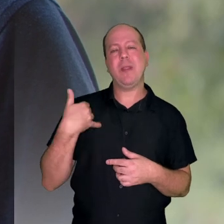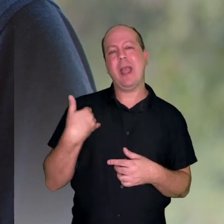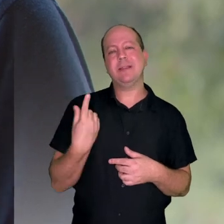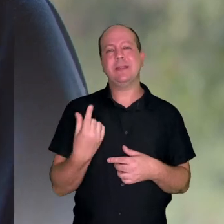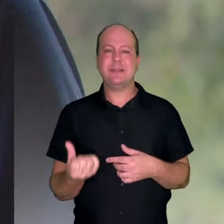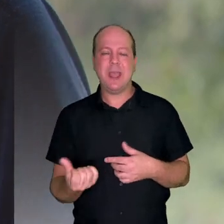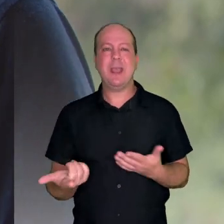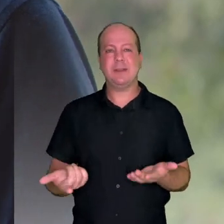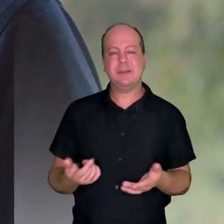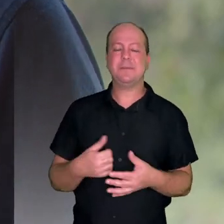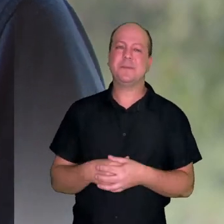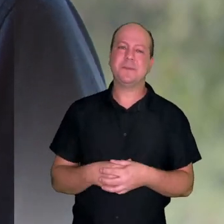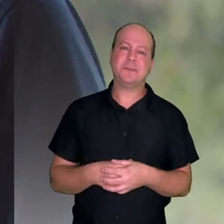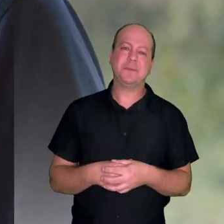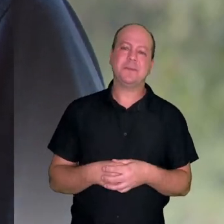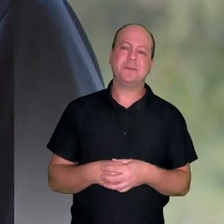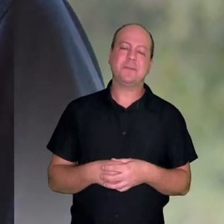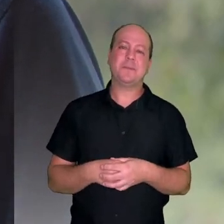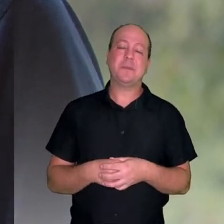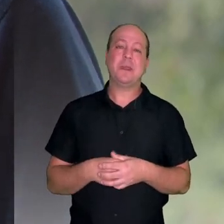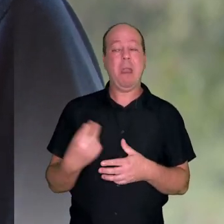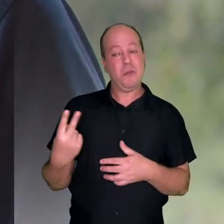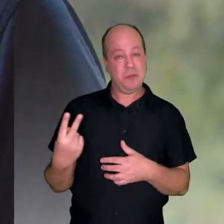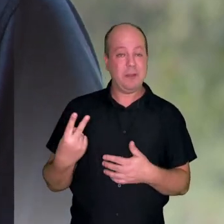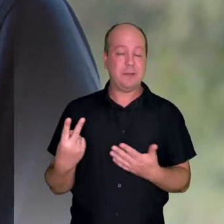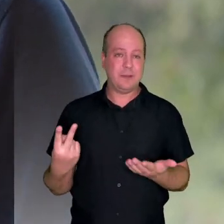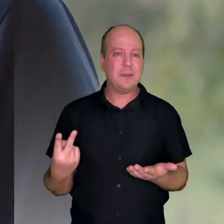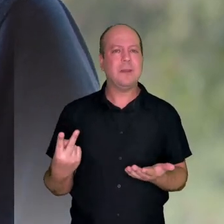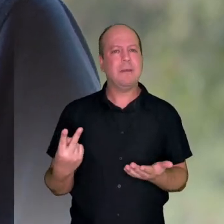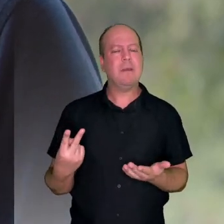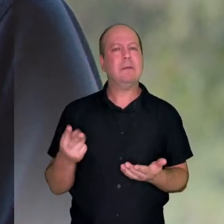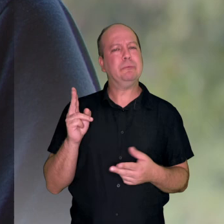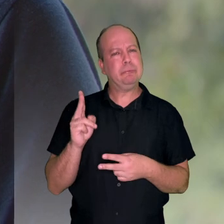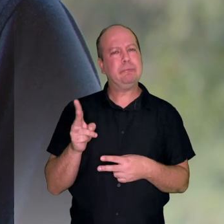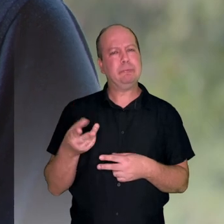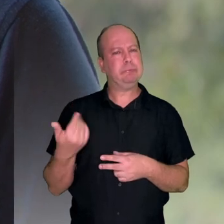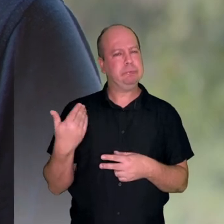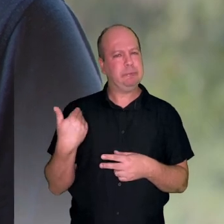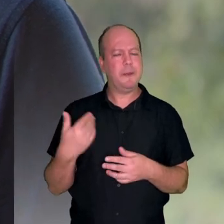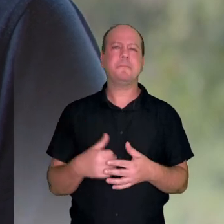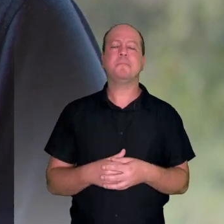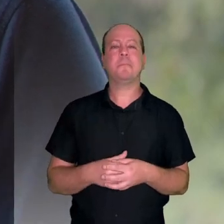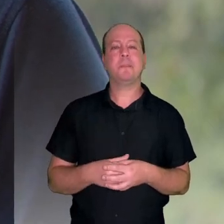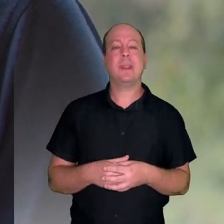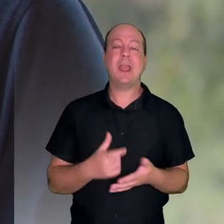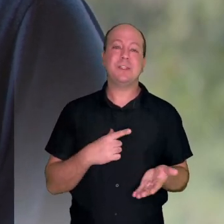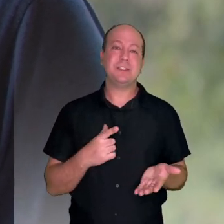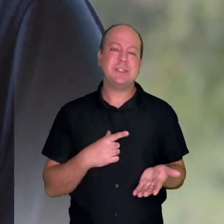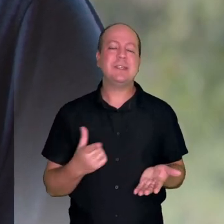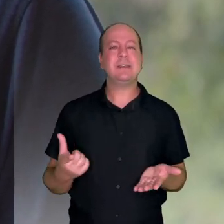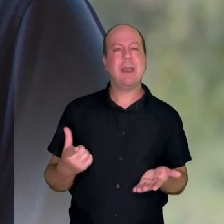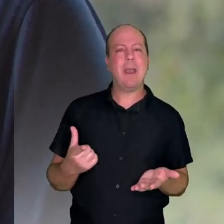eu tinha 16 anos. E a gente desde sempre,